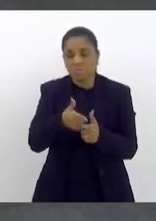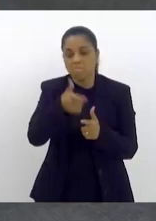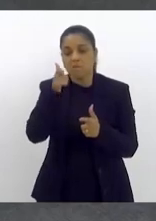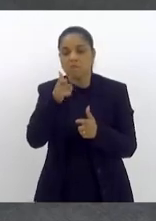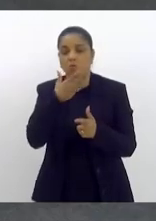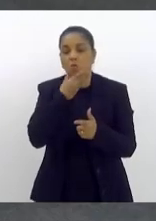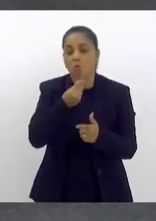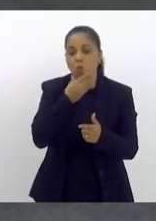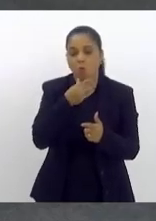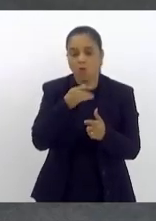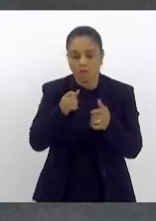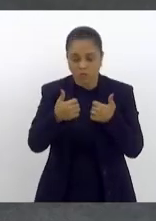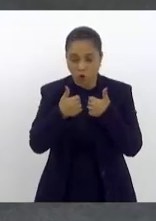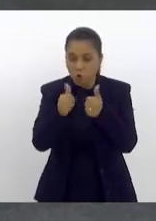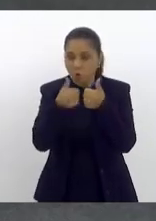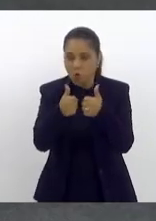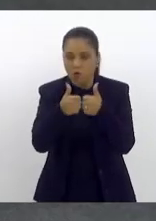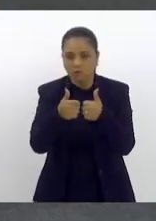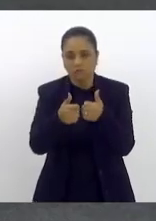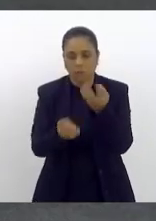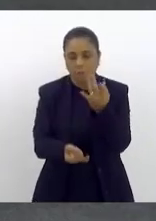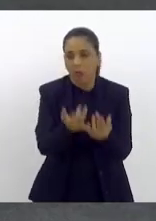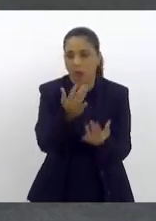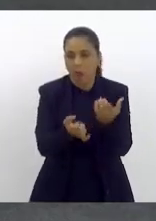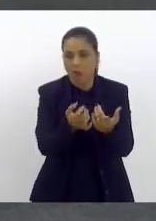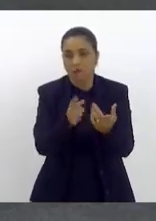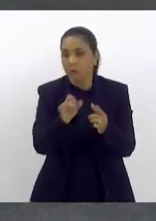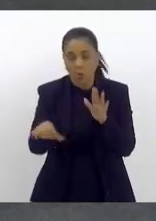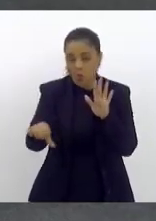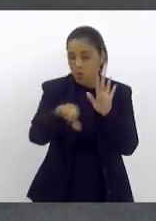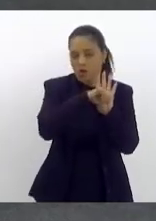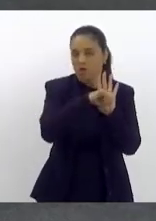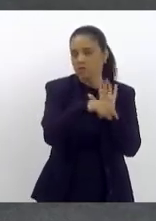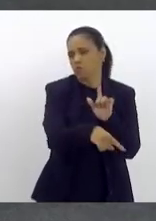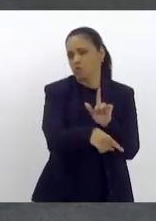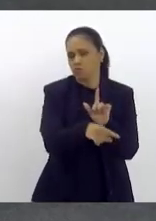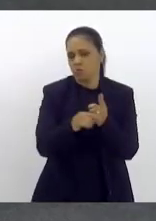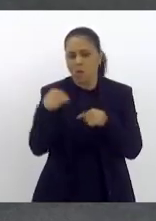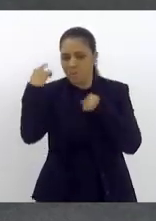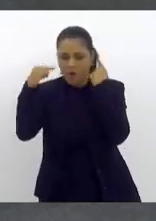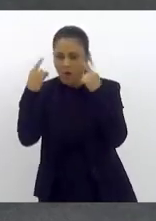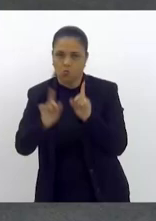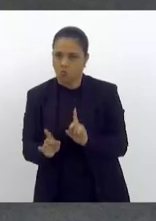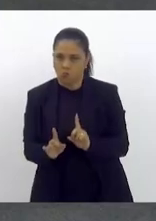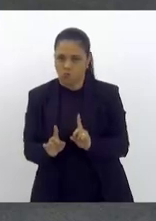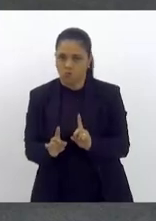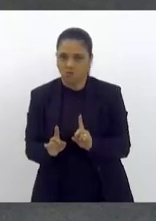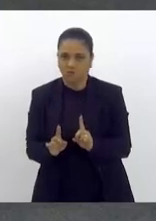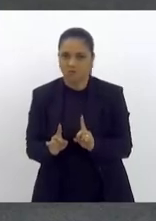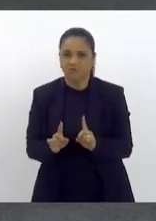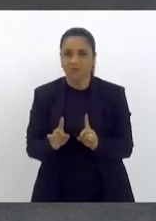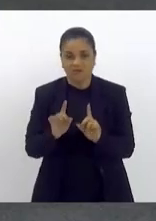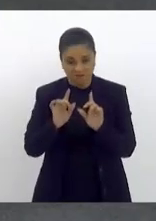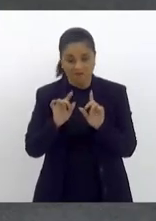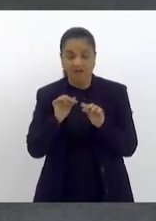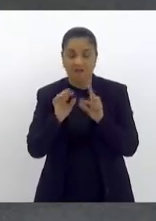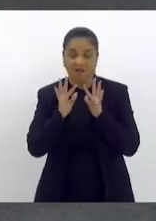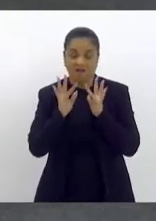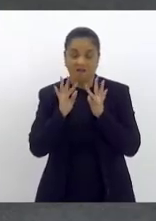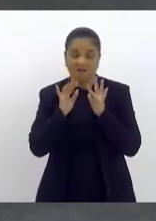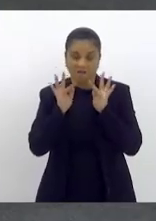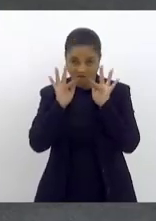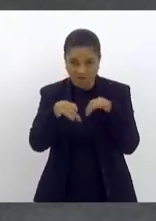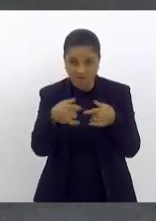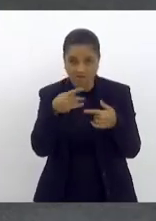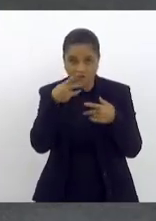Não é um louco. É um incendiário, é um criminoso. Mas não é um louco. A conclusão da fala dele foi a seguinte. Tem que matar aquele